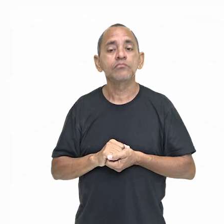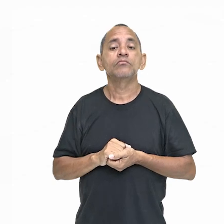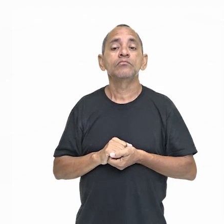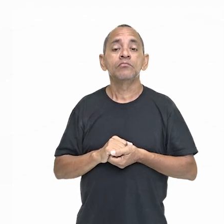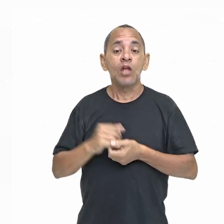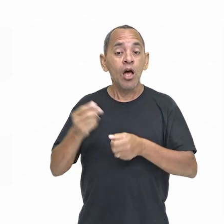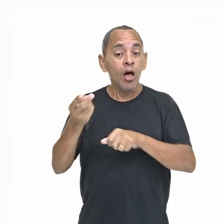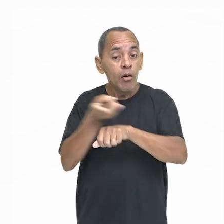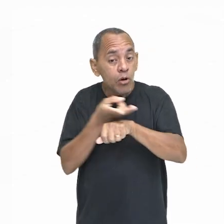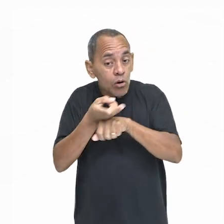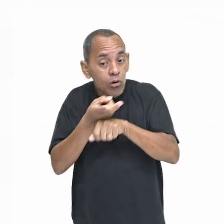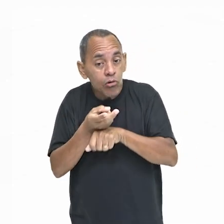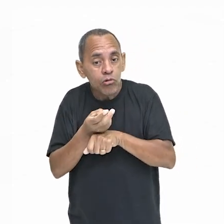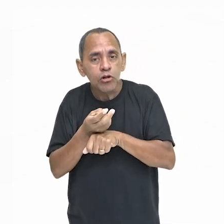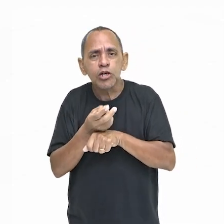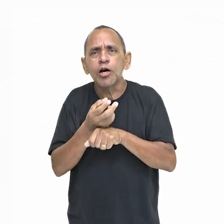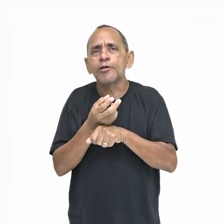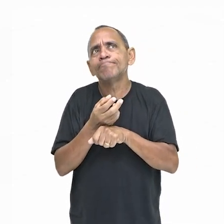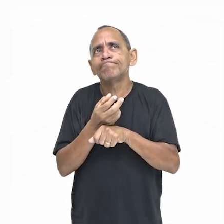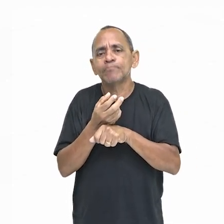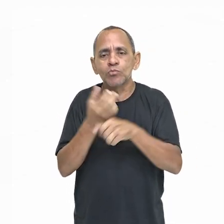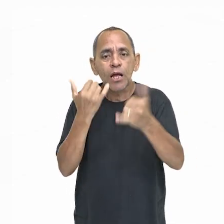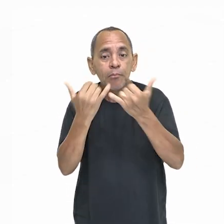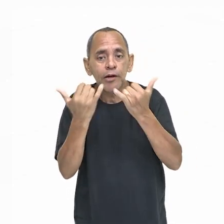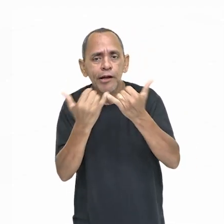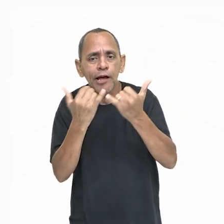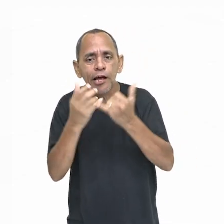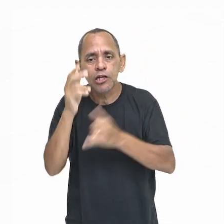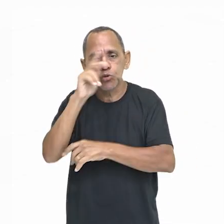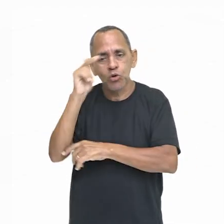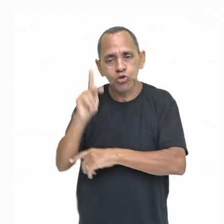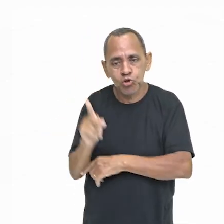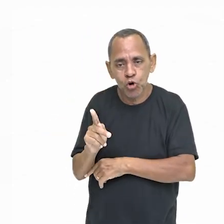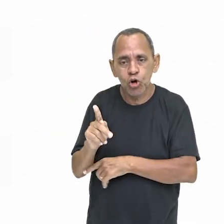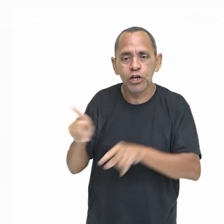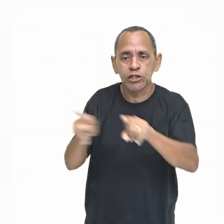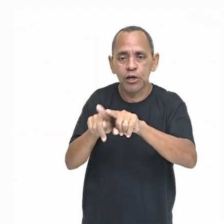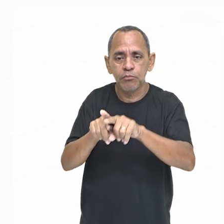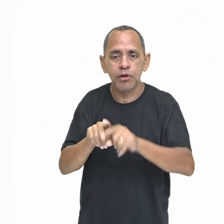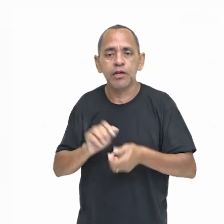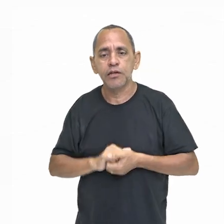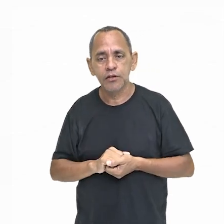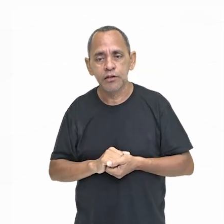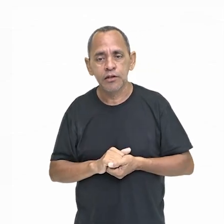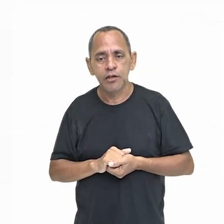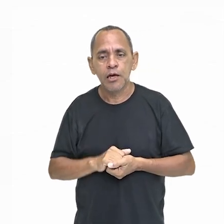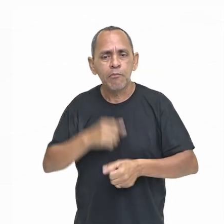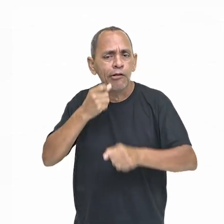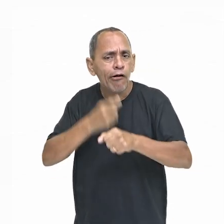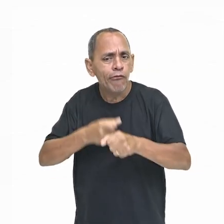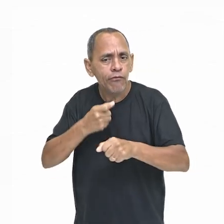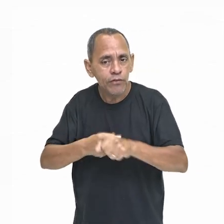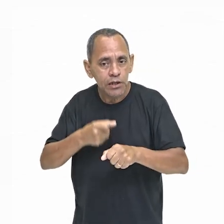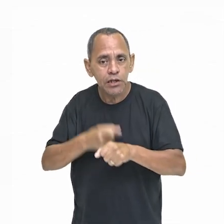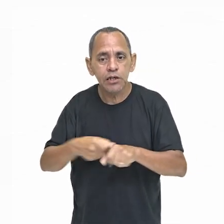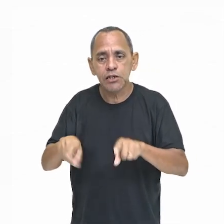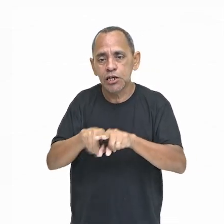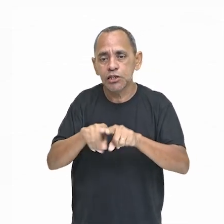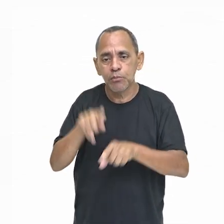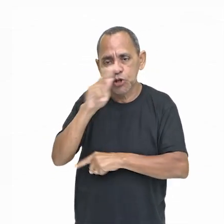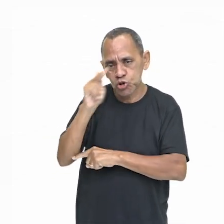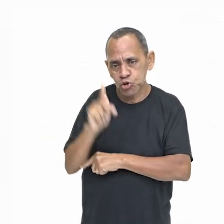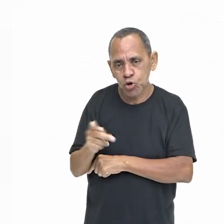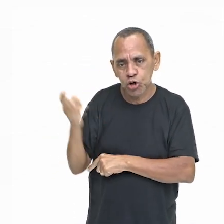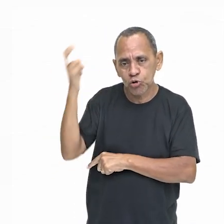E isso é feito, gente, de maneira física, biológica, social,